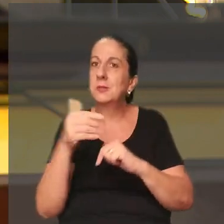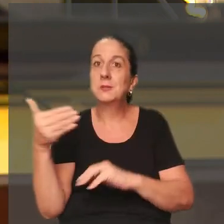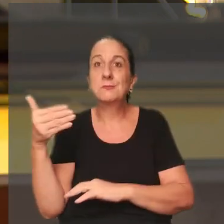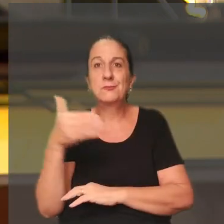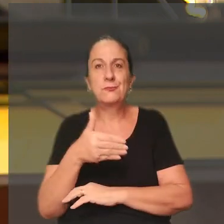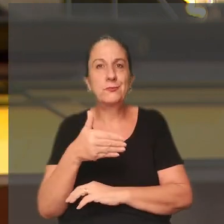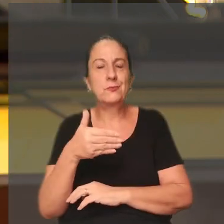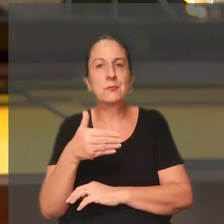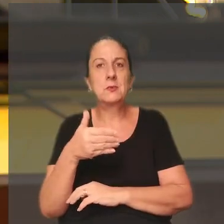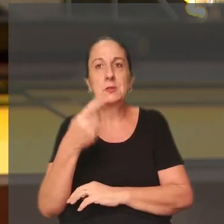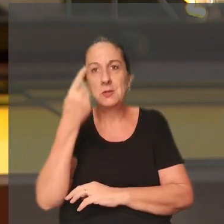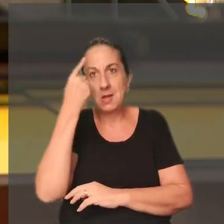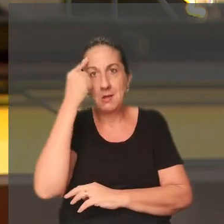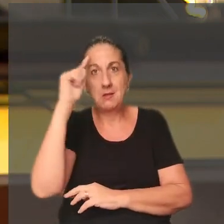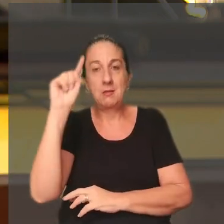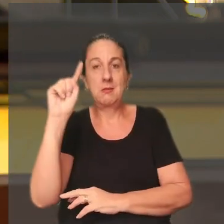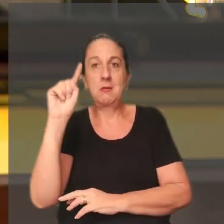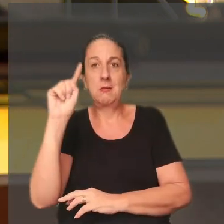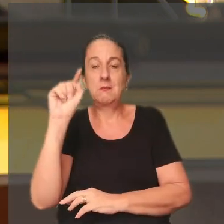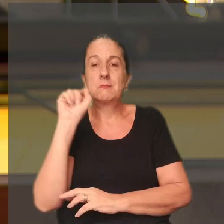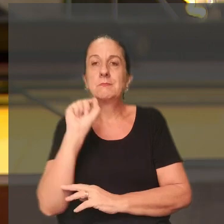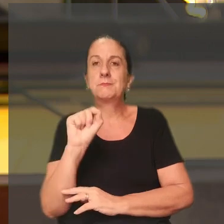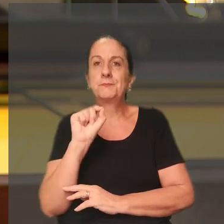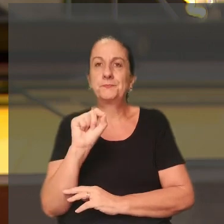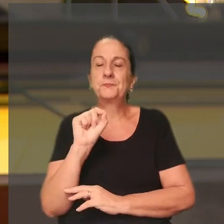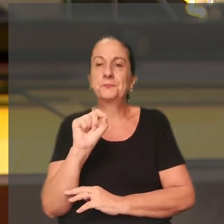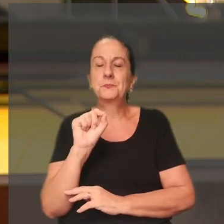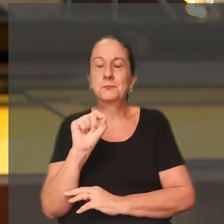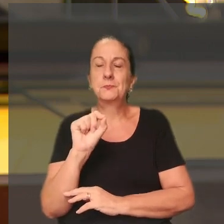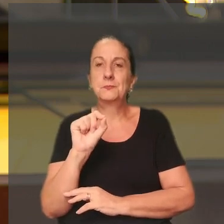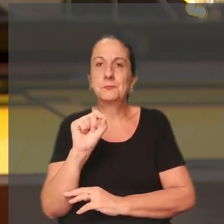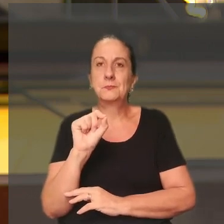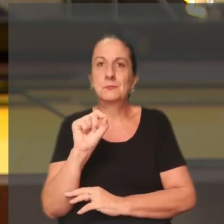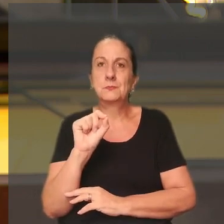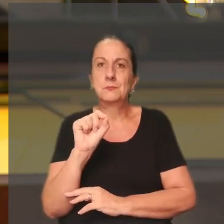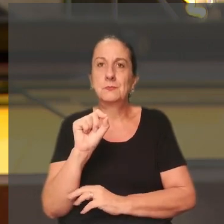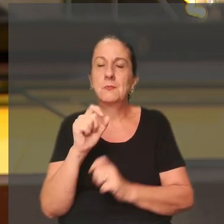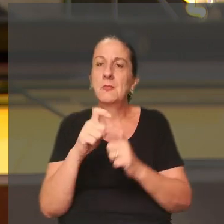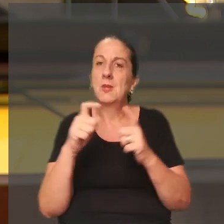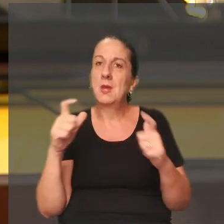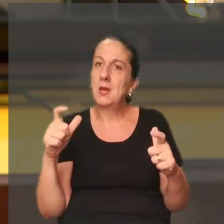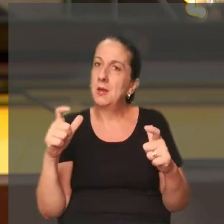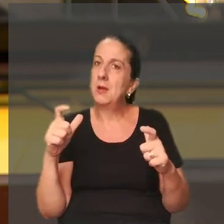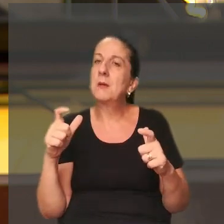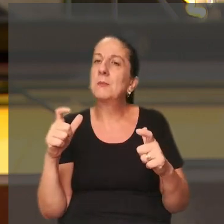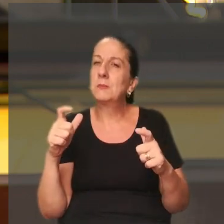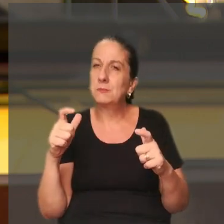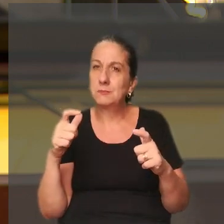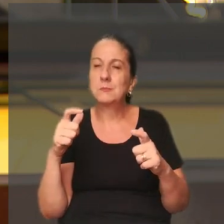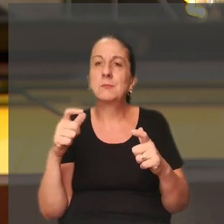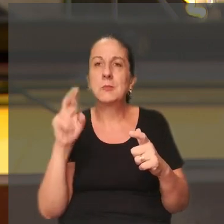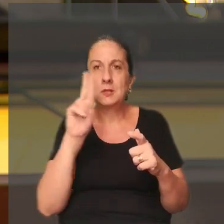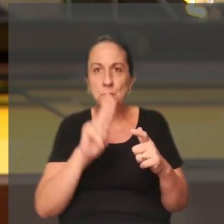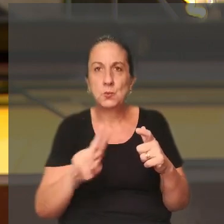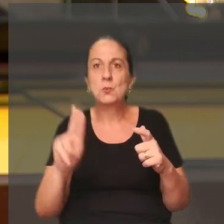veio e trouxe essa ideia que foi